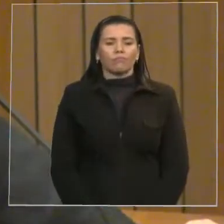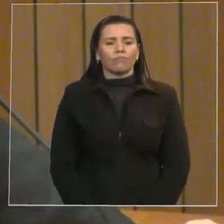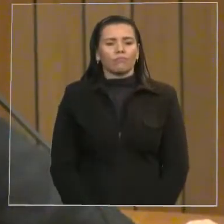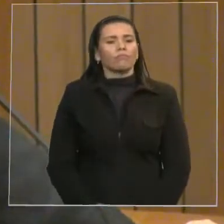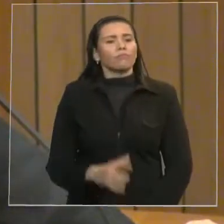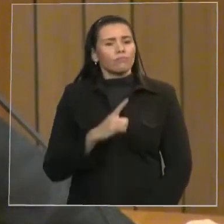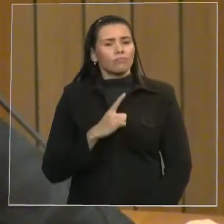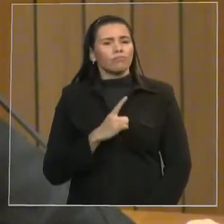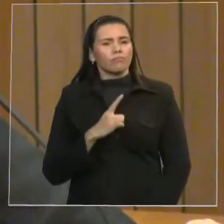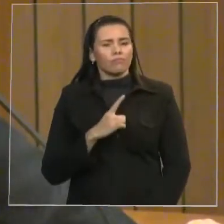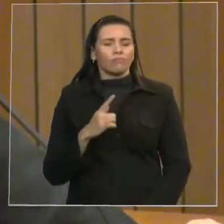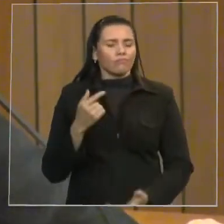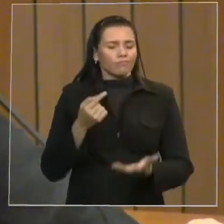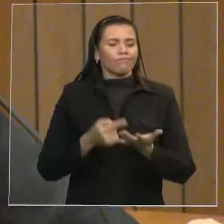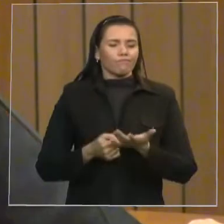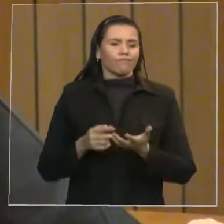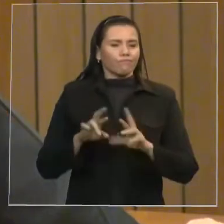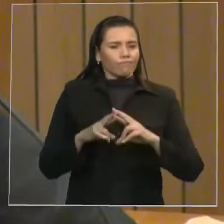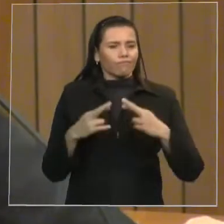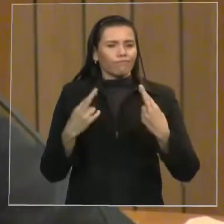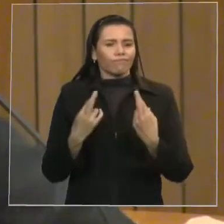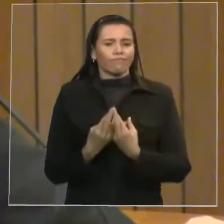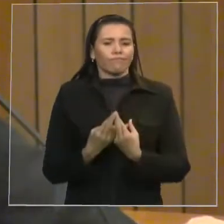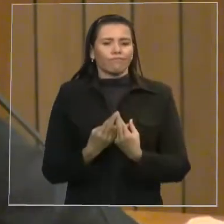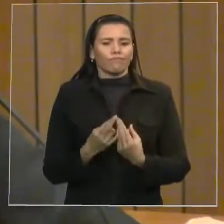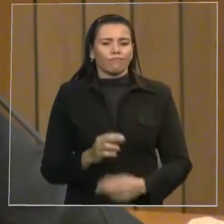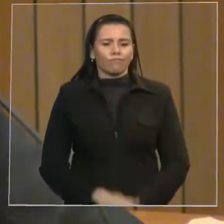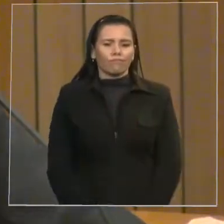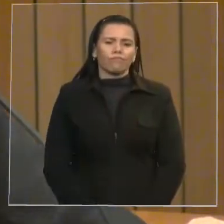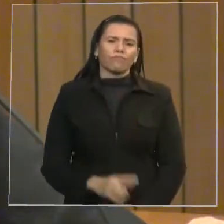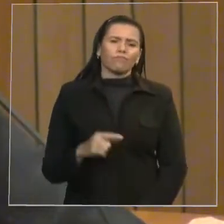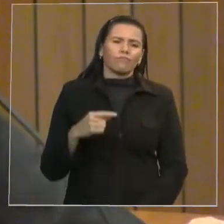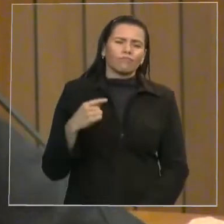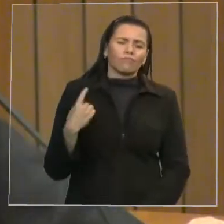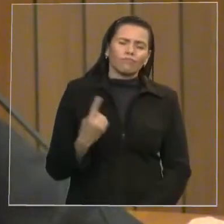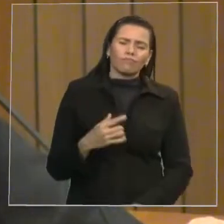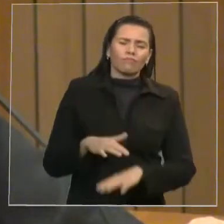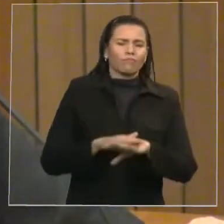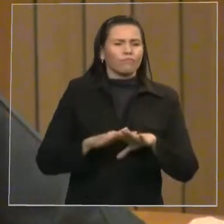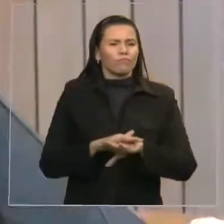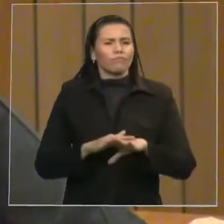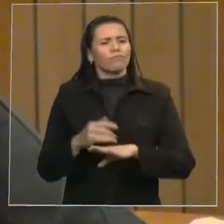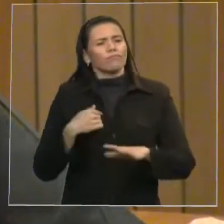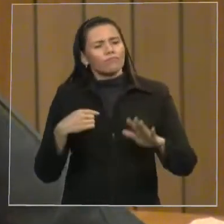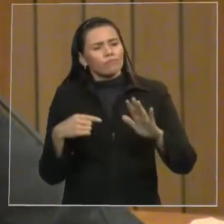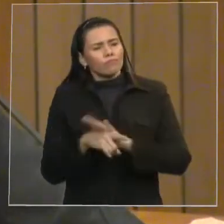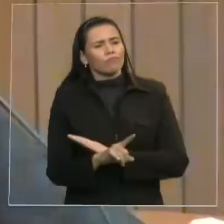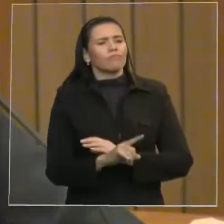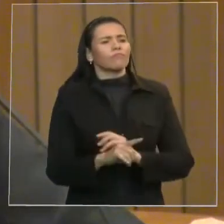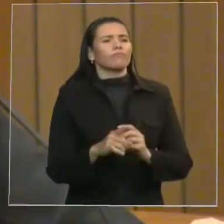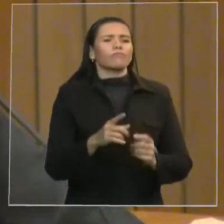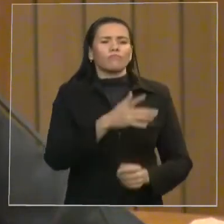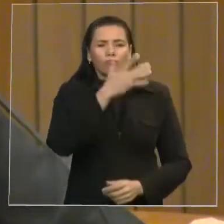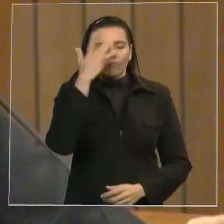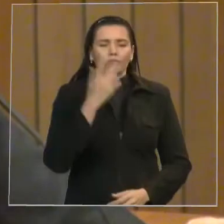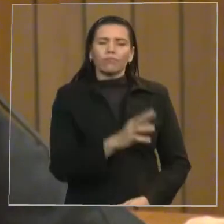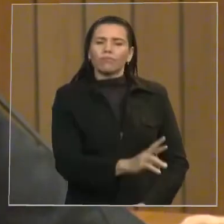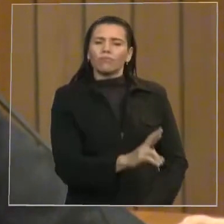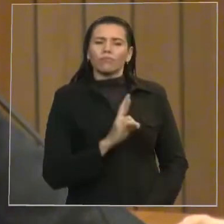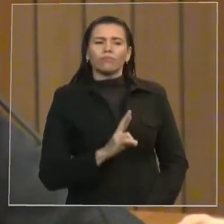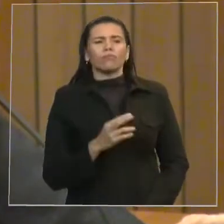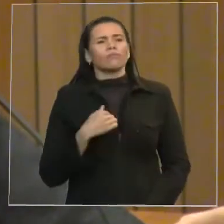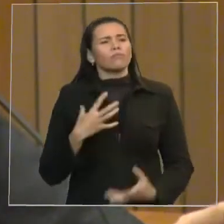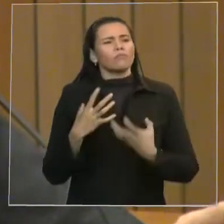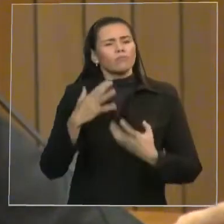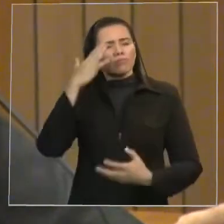que fizemos vários e vários questionamentos, procurei saber o que se passa,